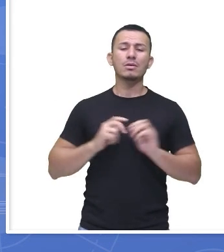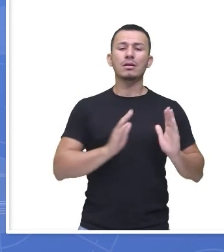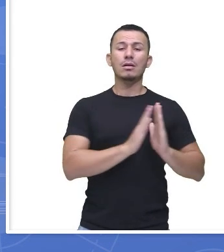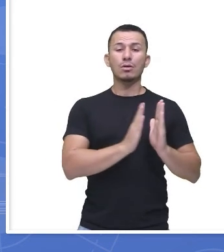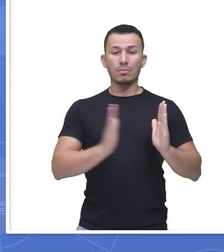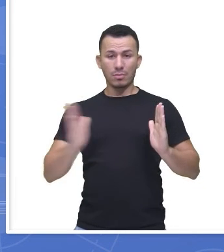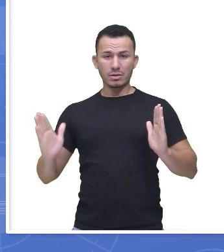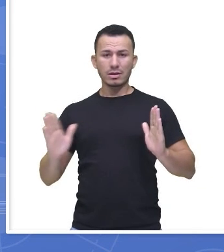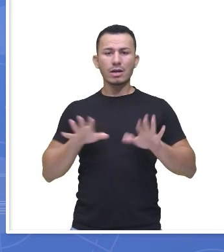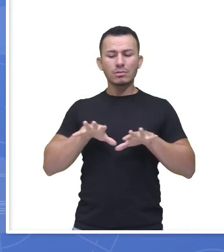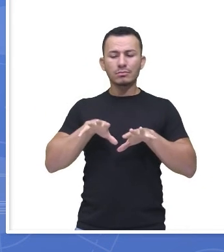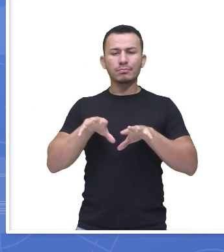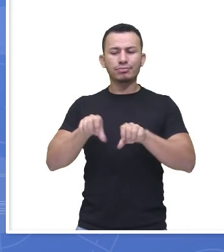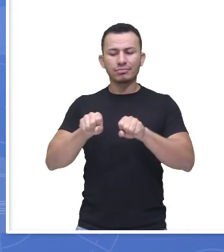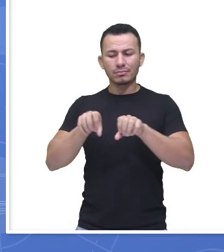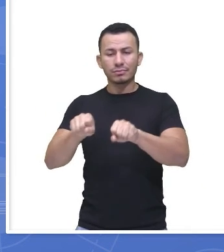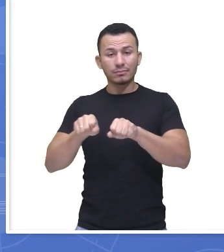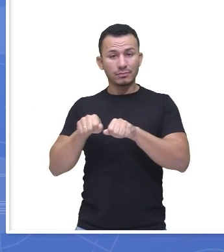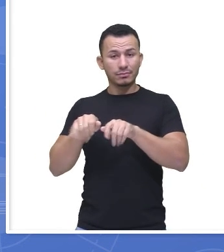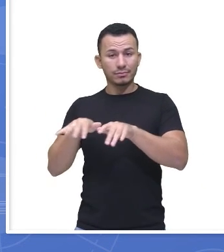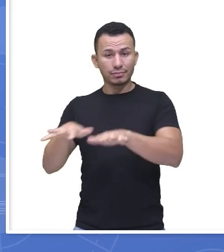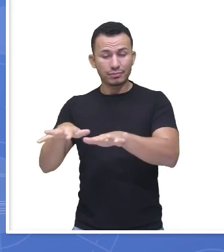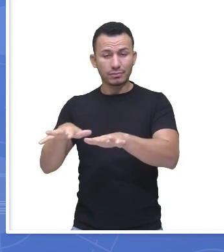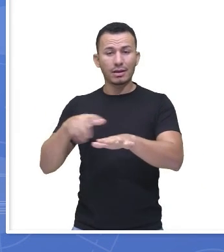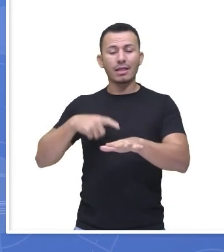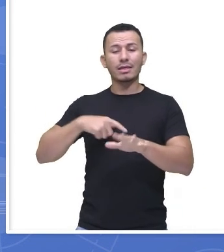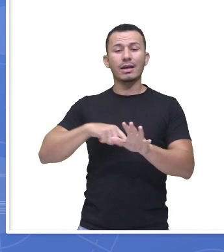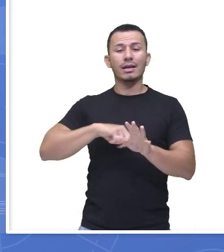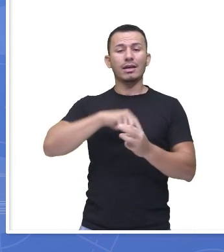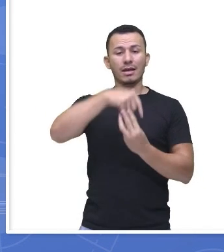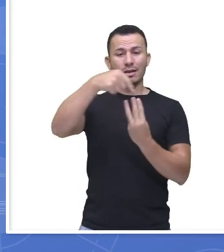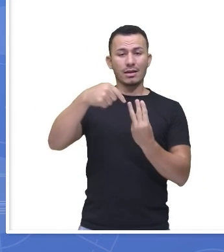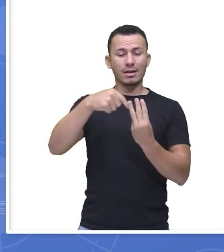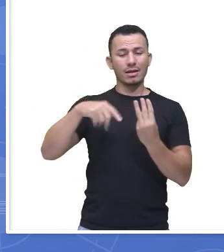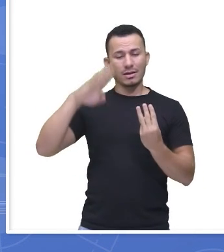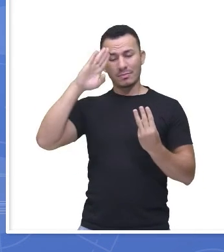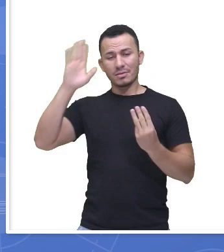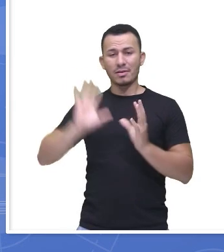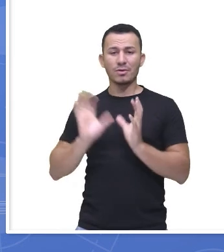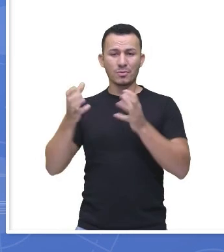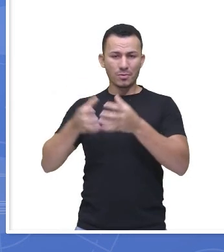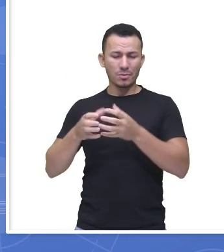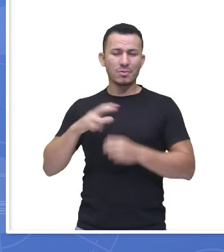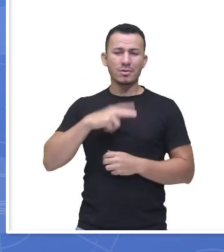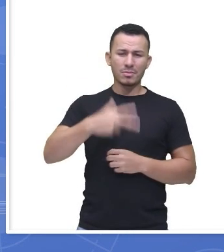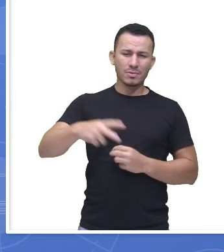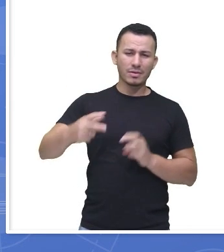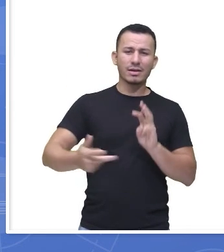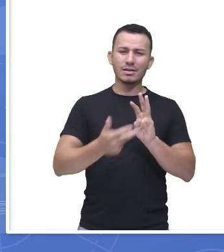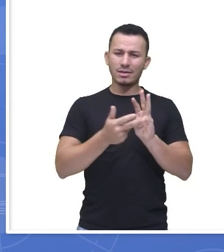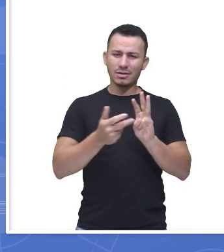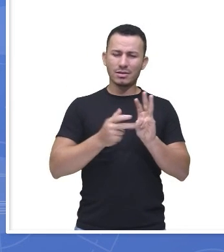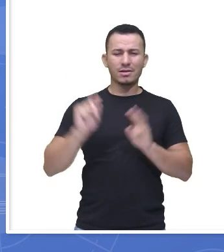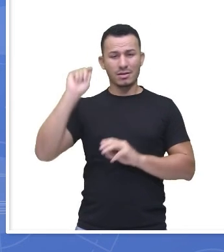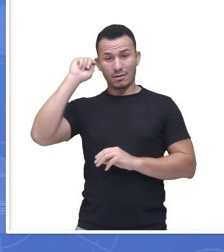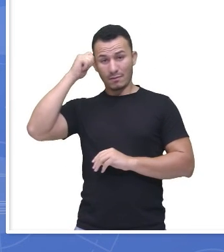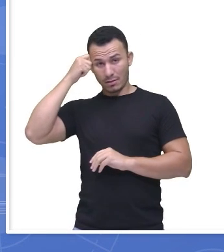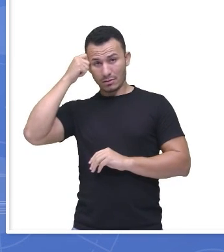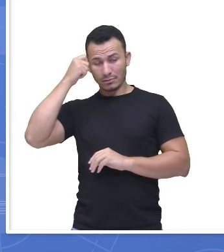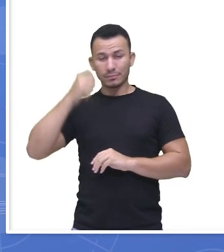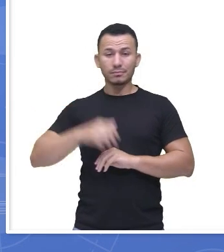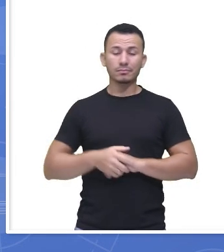colonização do Brasil se deu tendo como base nos três grupos humanos aí, portugueses, indígenas e africanos,